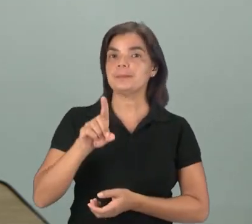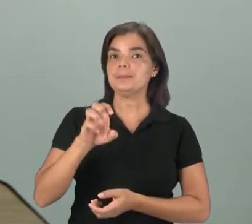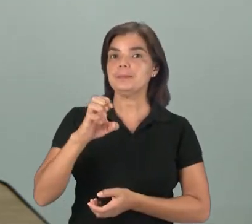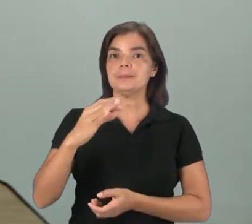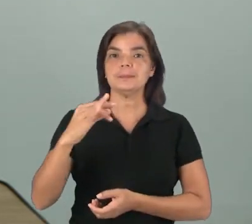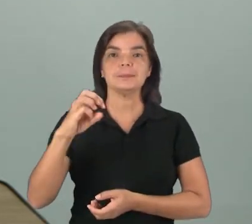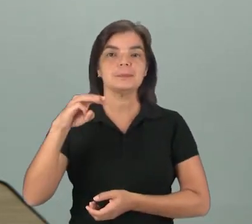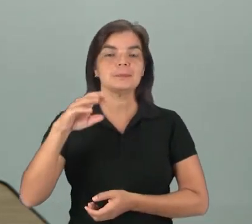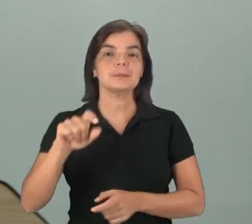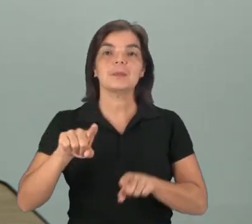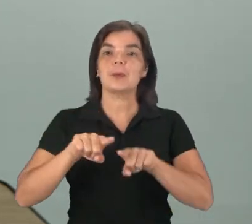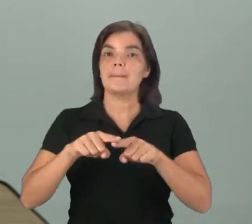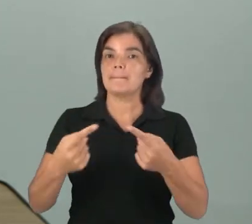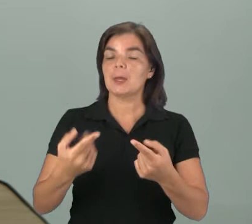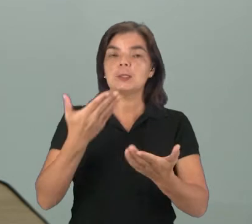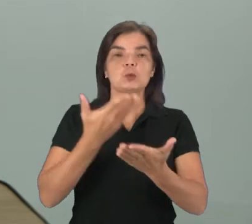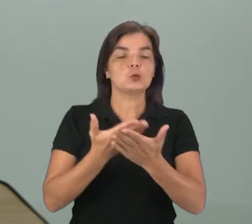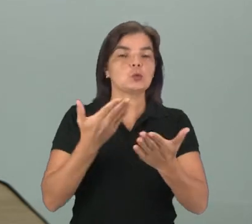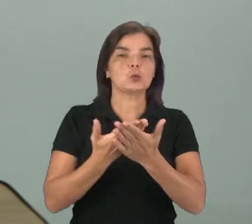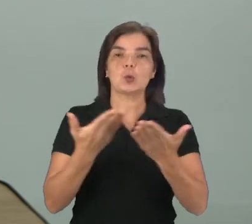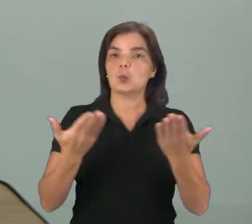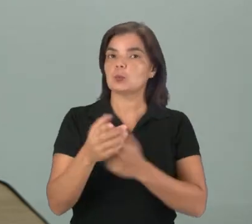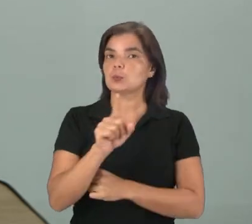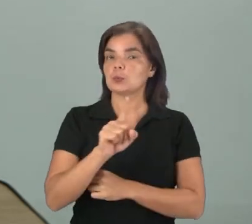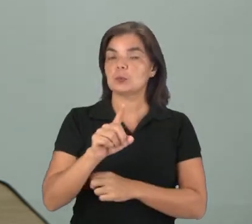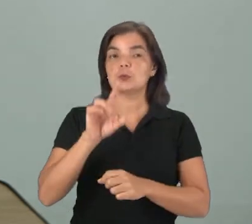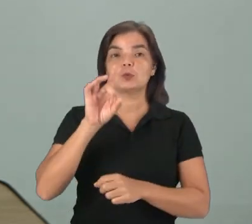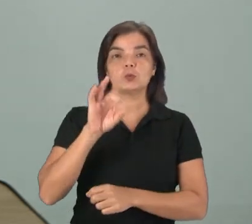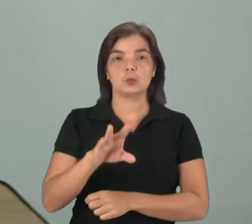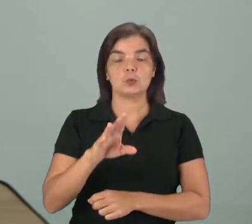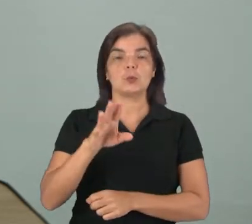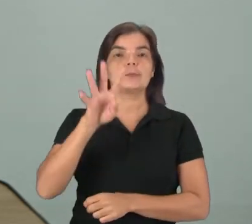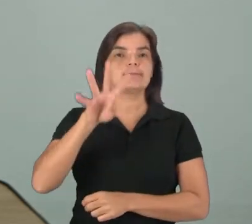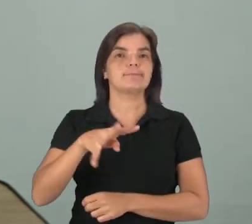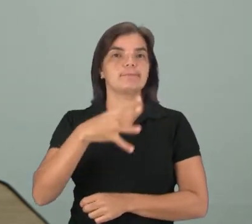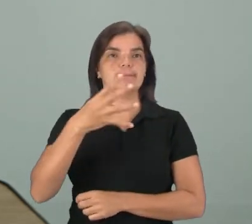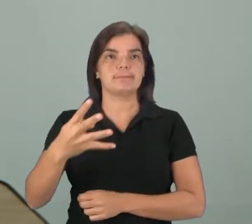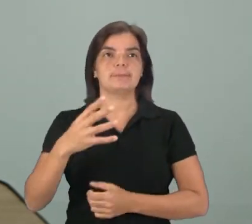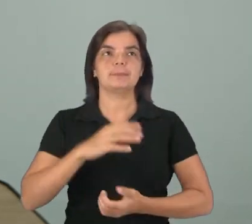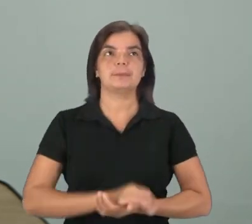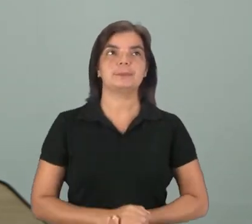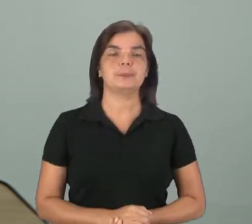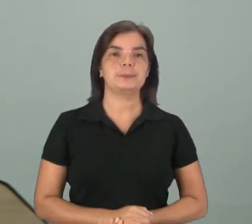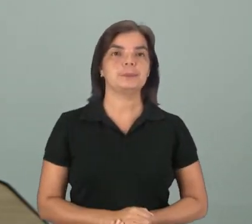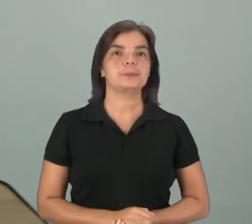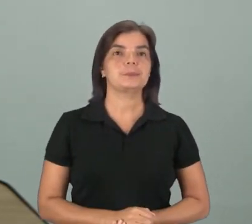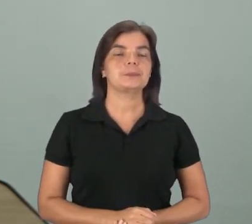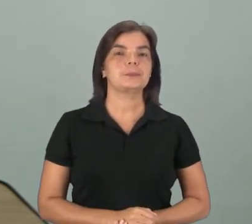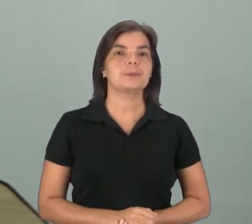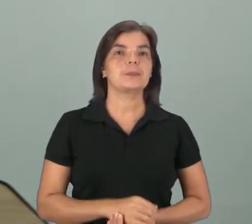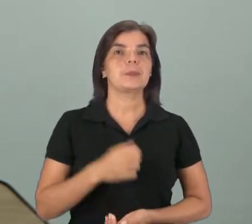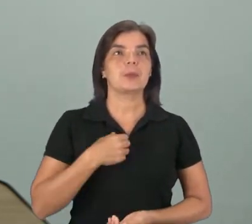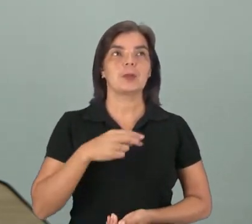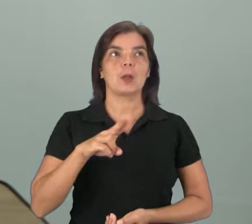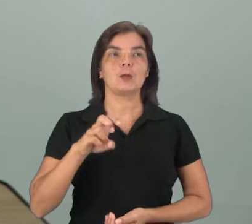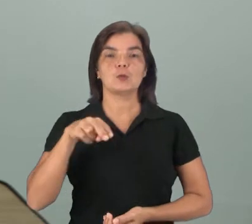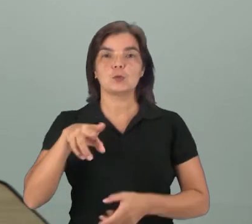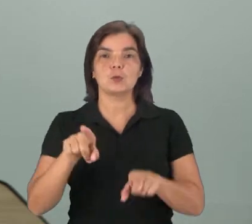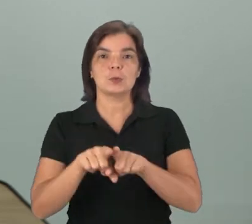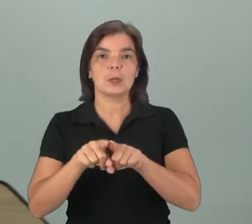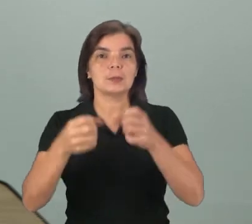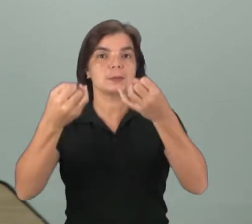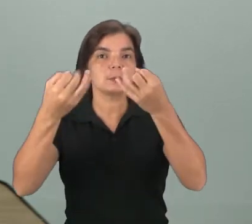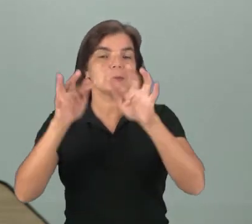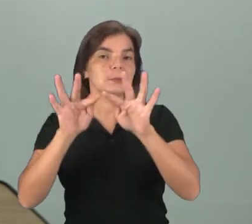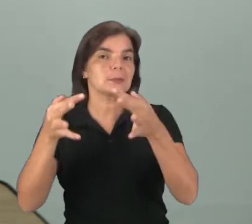não vamos estudar hoje, Nós só vamos estudar essa parte. Então, nós vamos estudar as unidades simples,